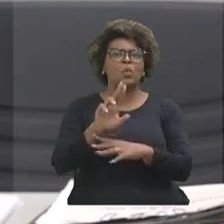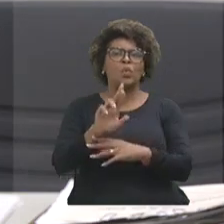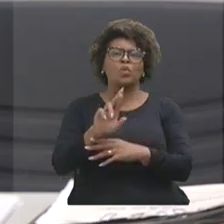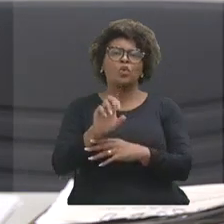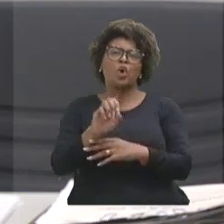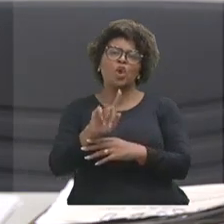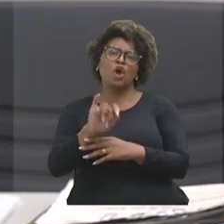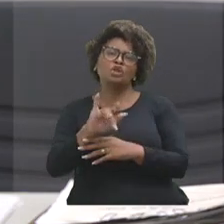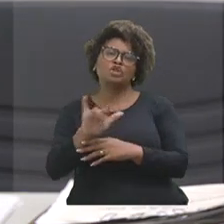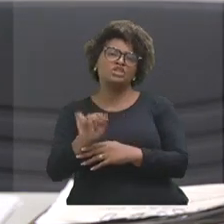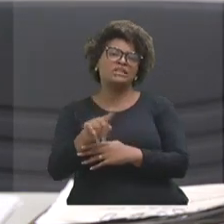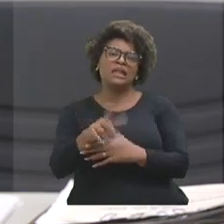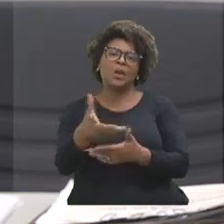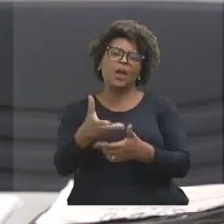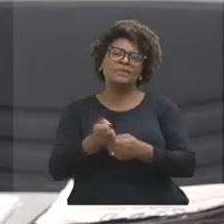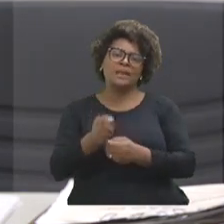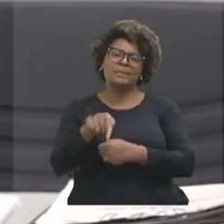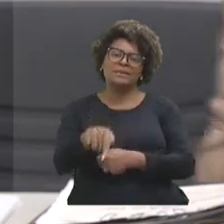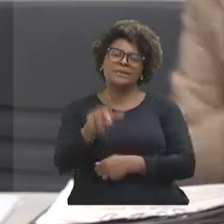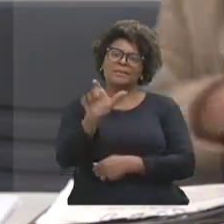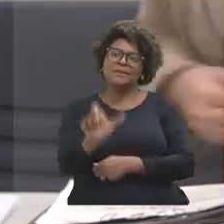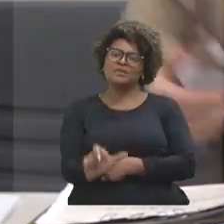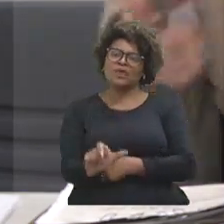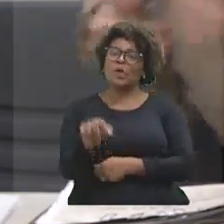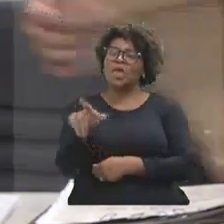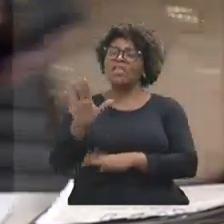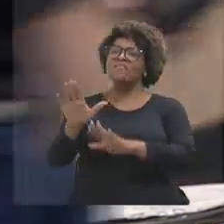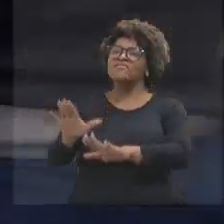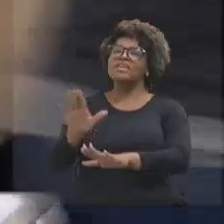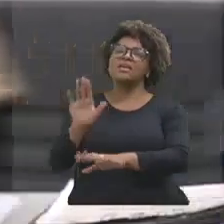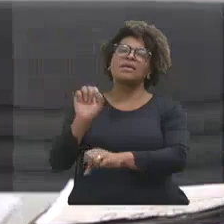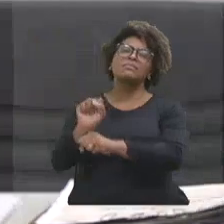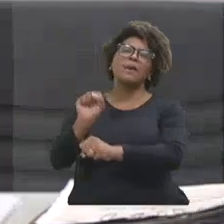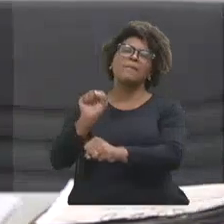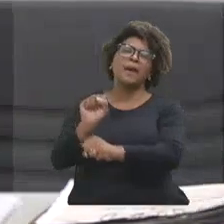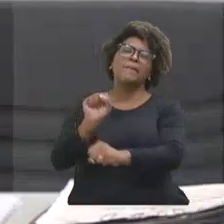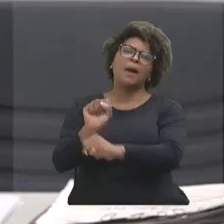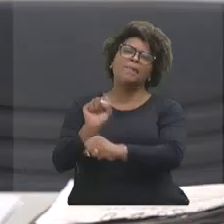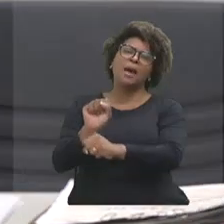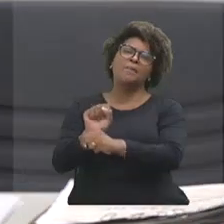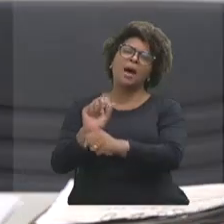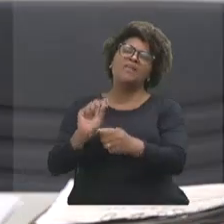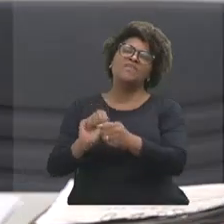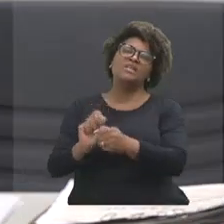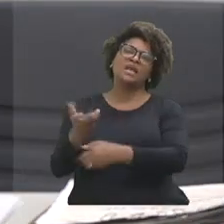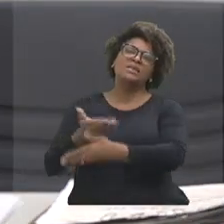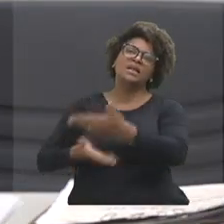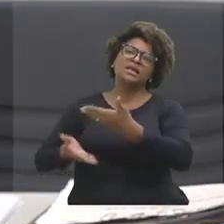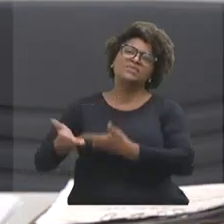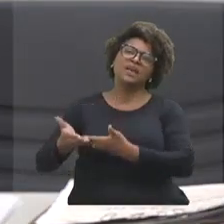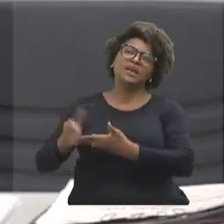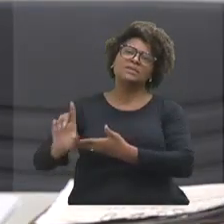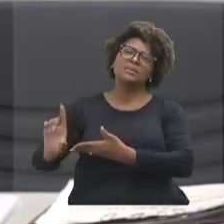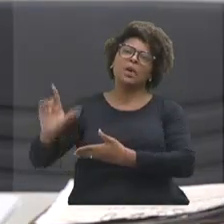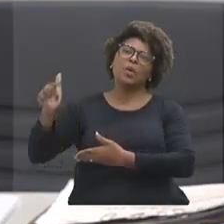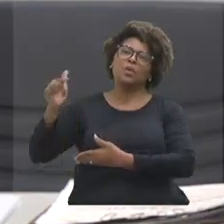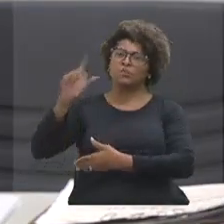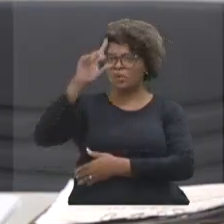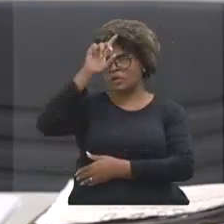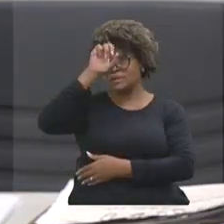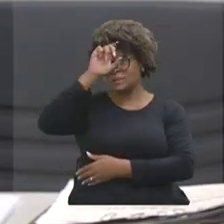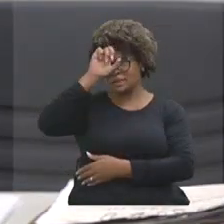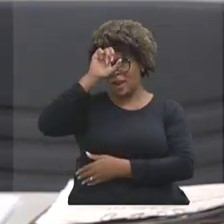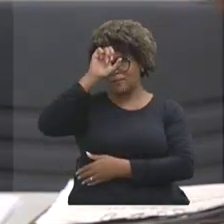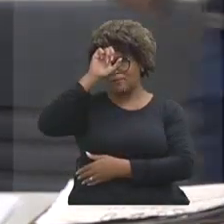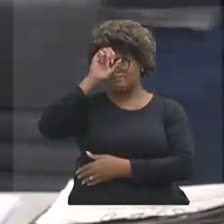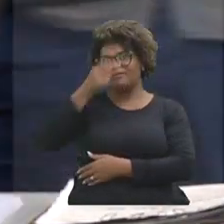tem esse paciente vai ficar na UPA e aguardando transferência para um hospital ocupando vaga na UPA e sai da UPA